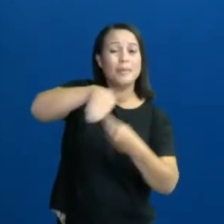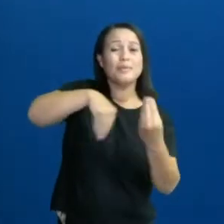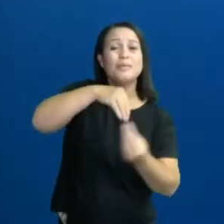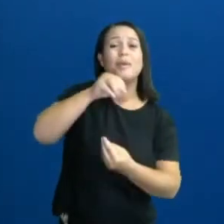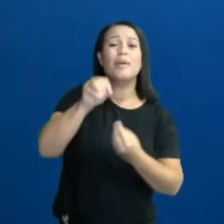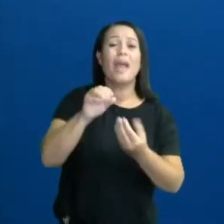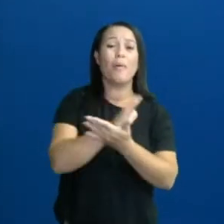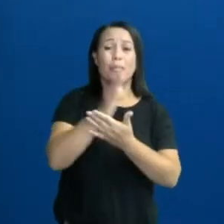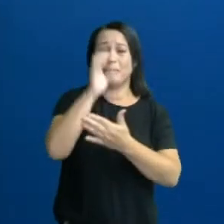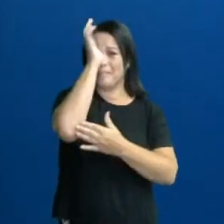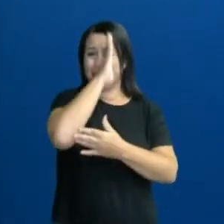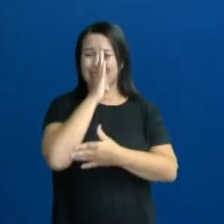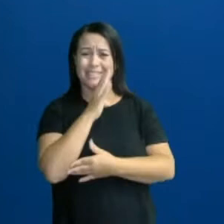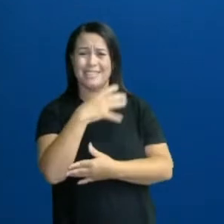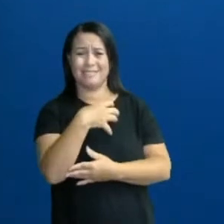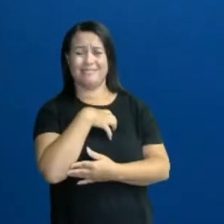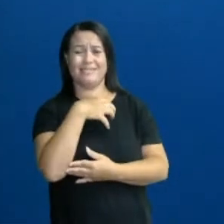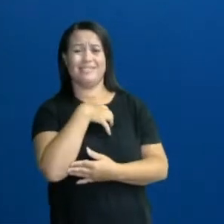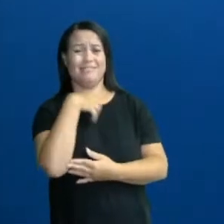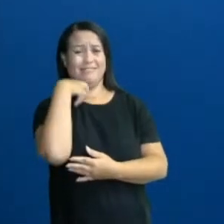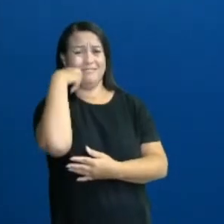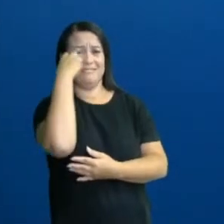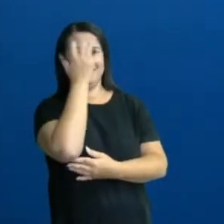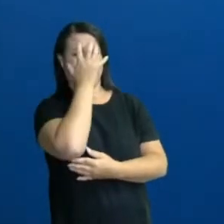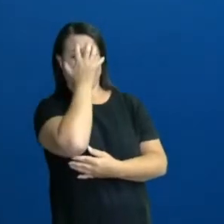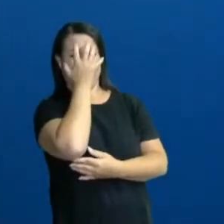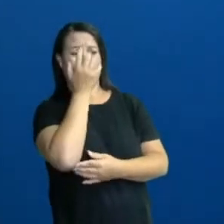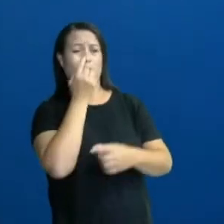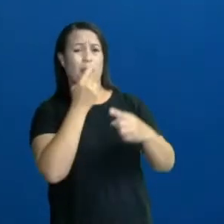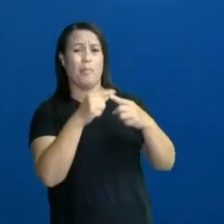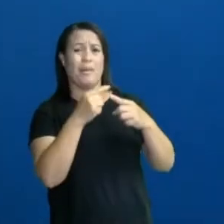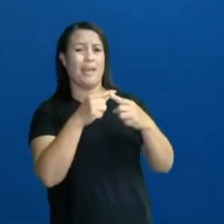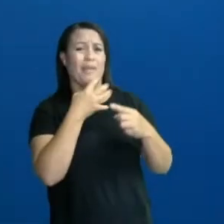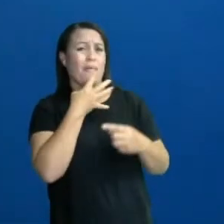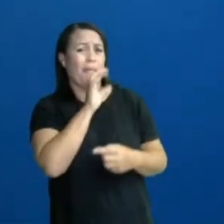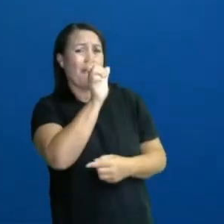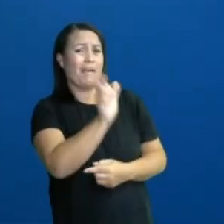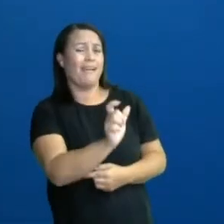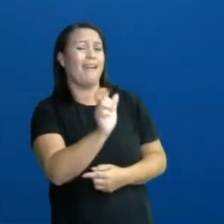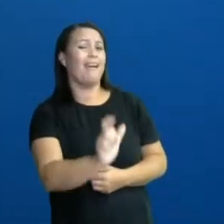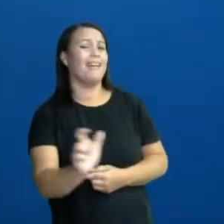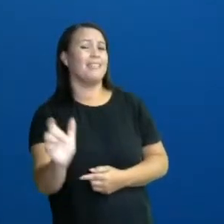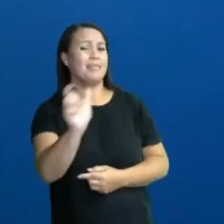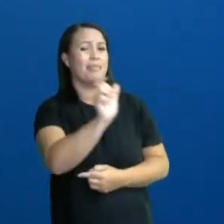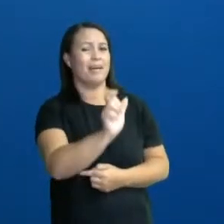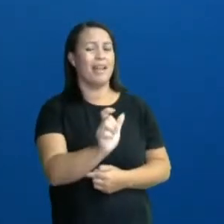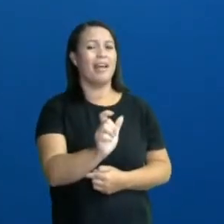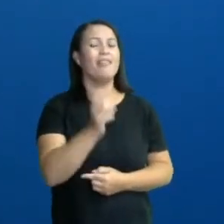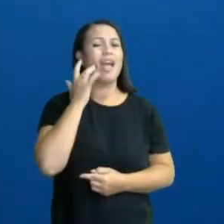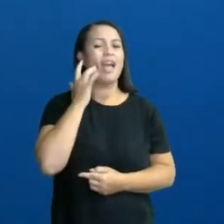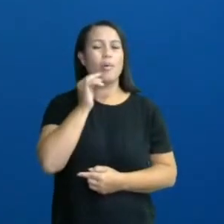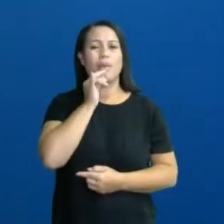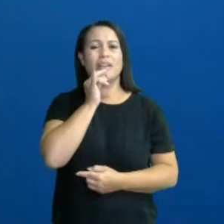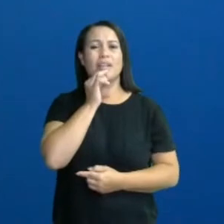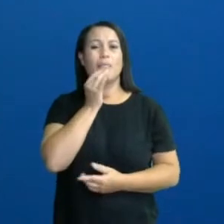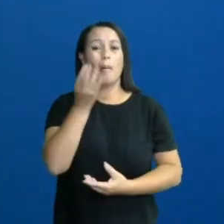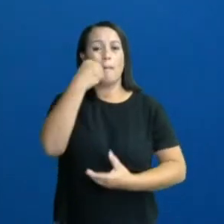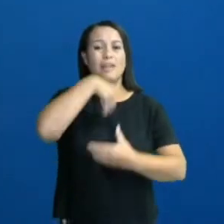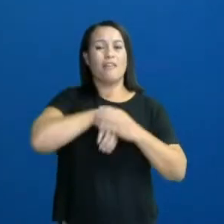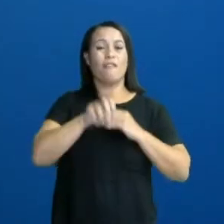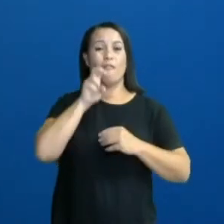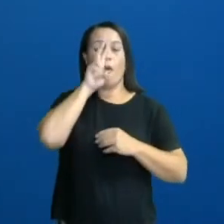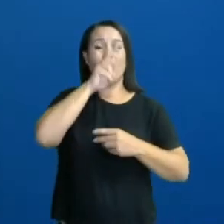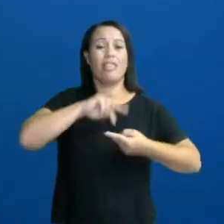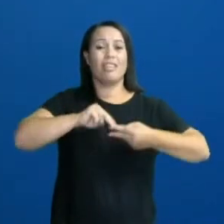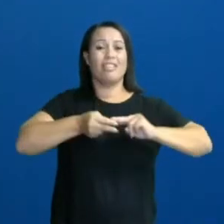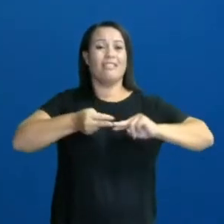que se envergonham dessa miscigenação. Eu acho que eles desconhecem, inclusive, que isso fortalece a nossa genética. Inclusive, talvez você já